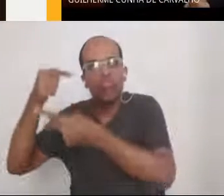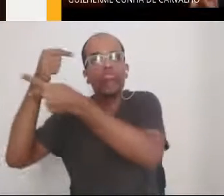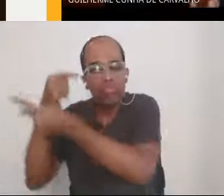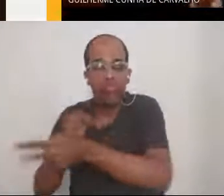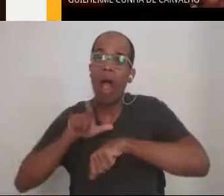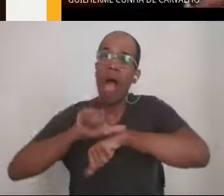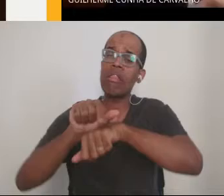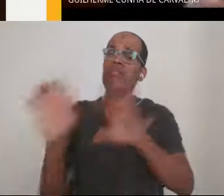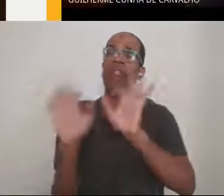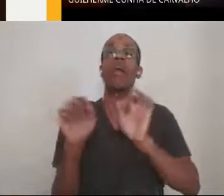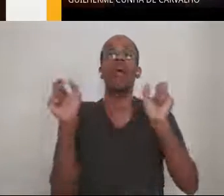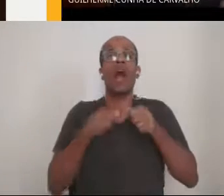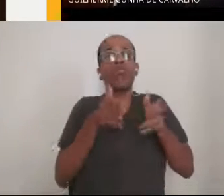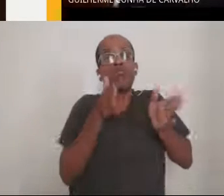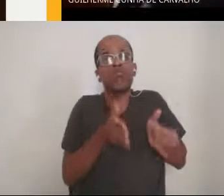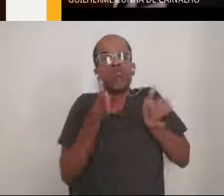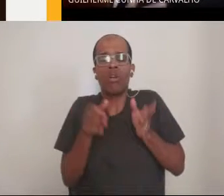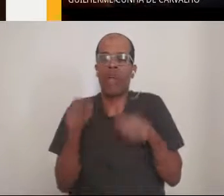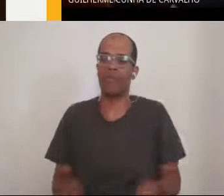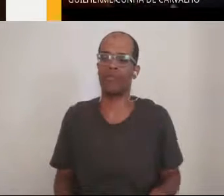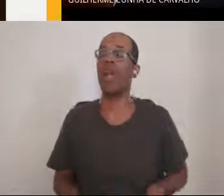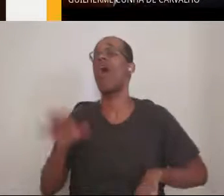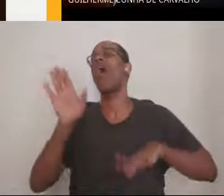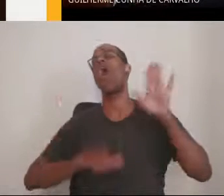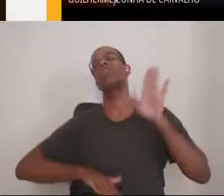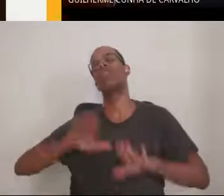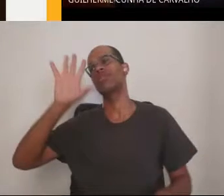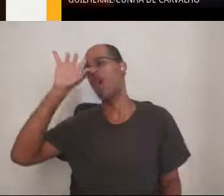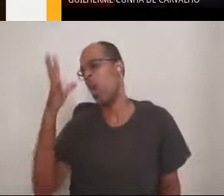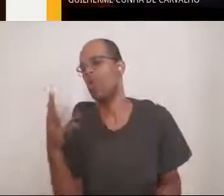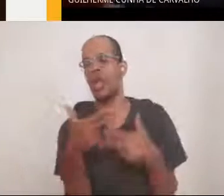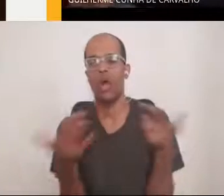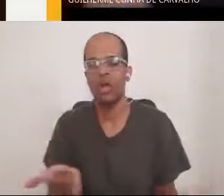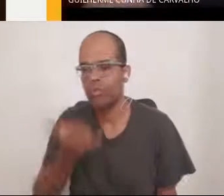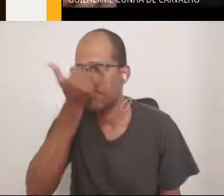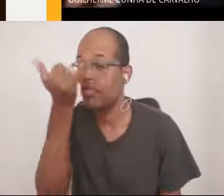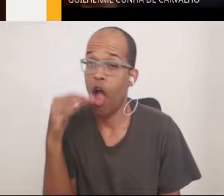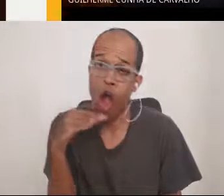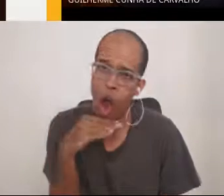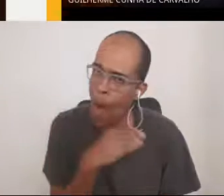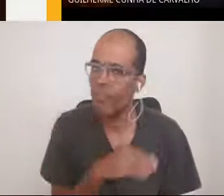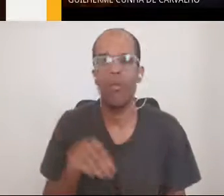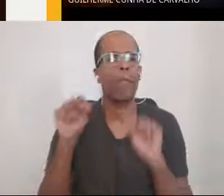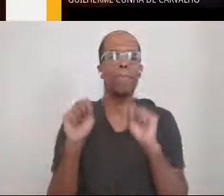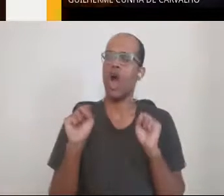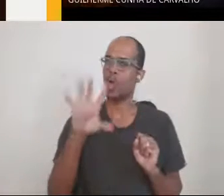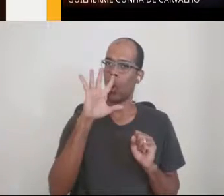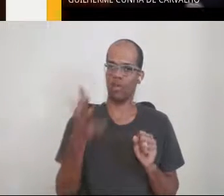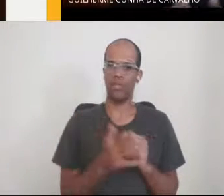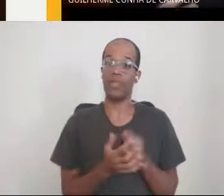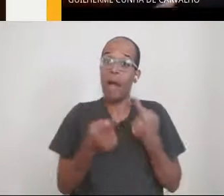bom? Ah, mas, poxa, às vezes acontece alguma coisa. É óbvio que as coisas podem acontecer, mas quando a gente fala de